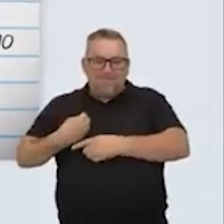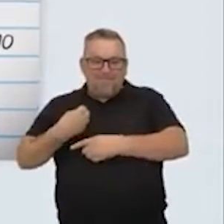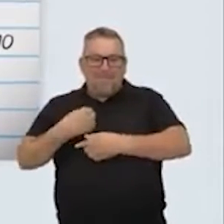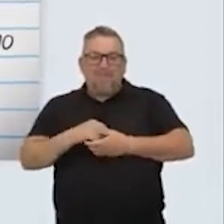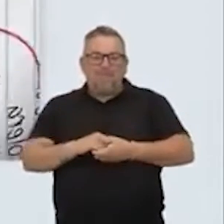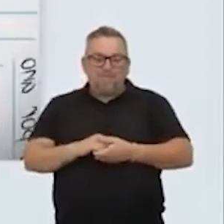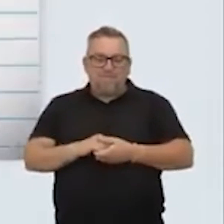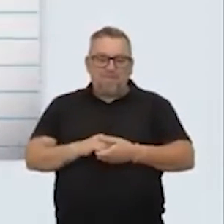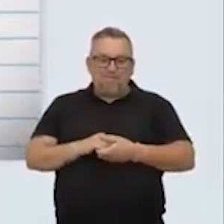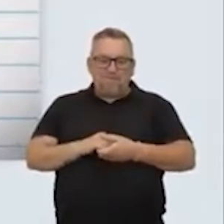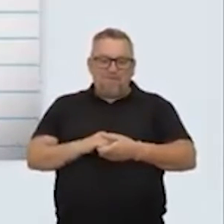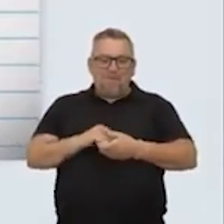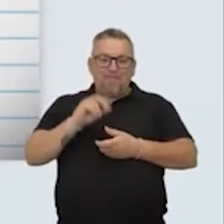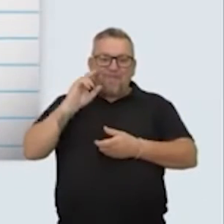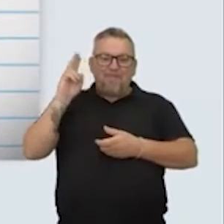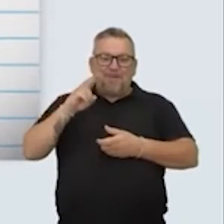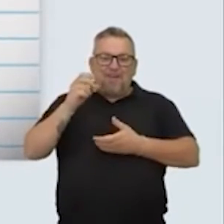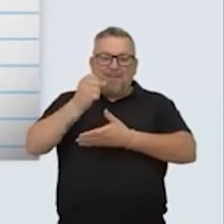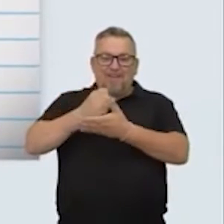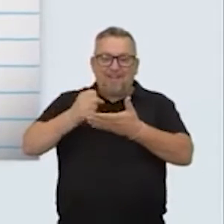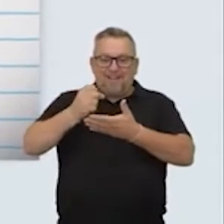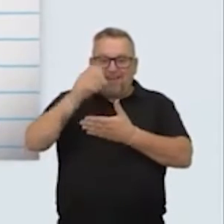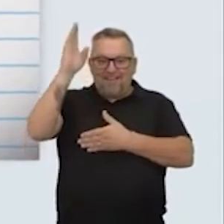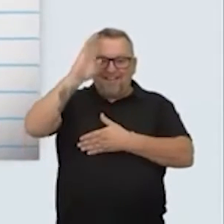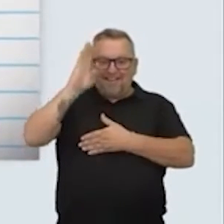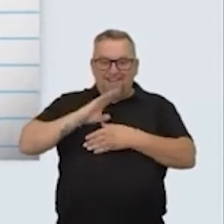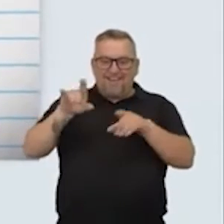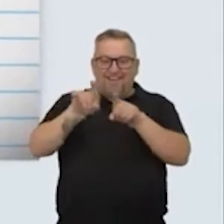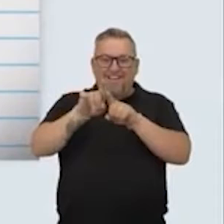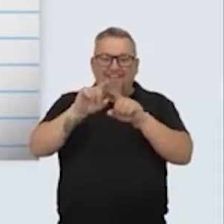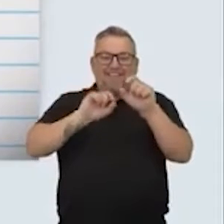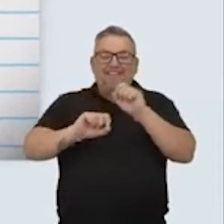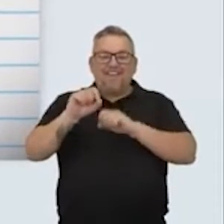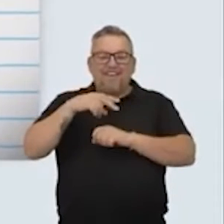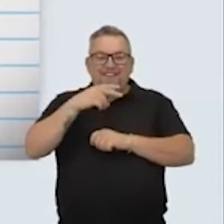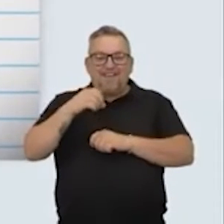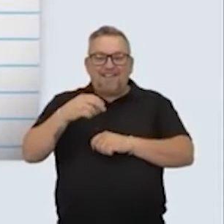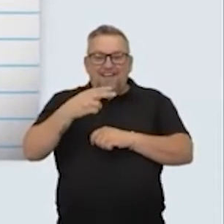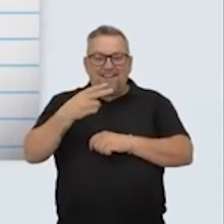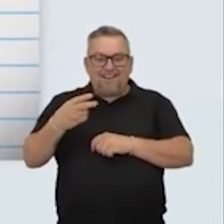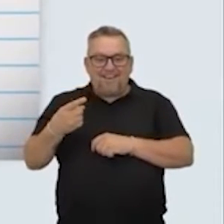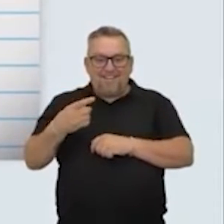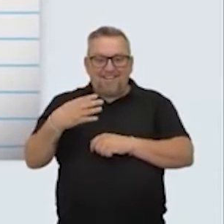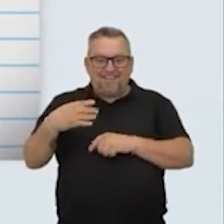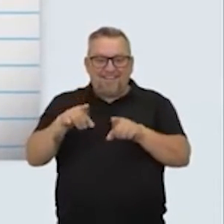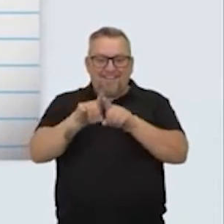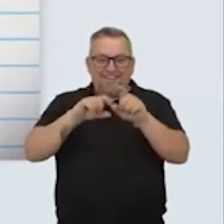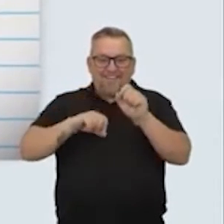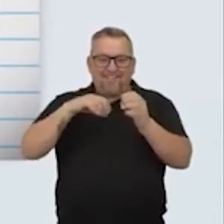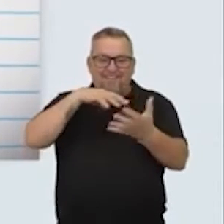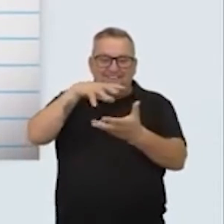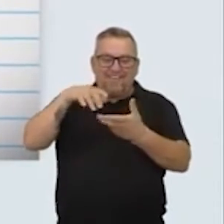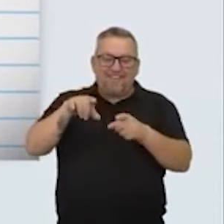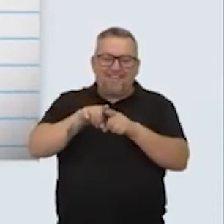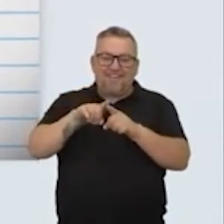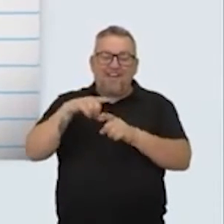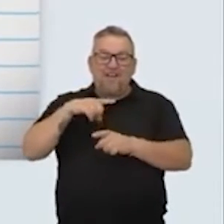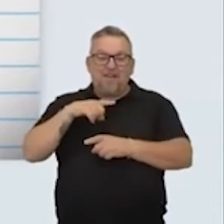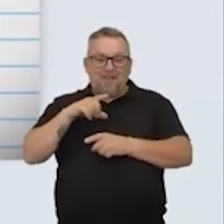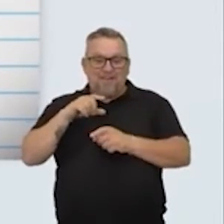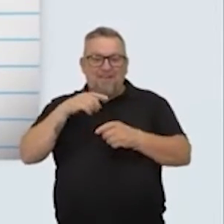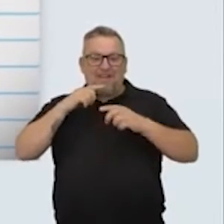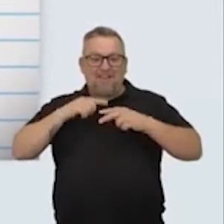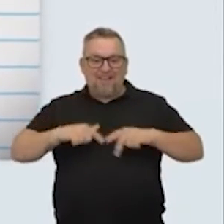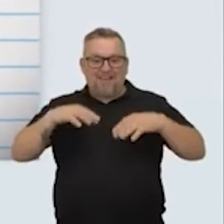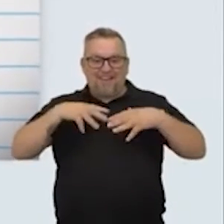doenças. Quanto a saneamento básico no Brasil, um diagnóstico do ano de 2014 feito pelo Sistema Nacional de Informações sobre